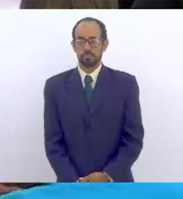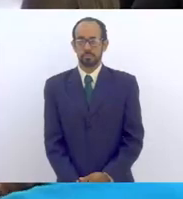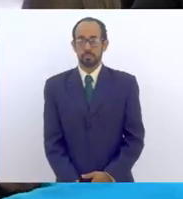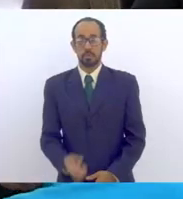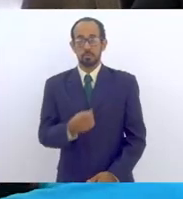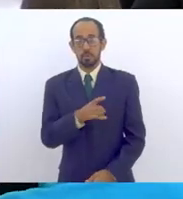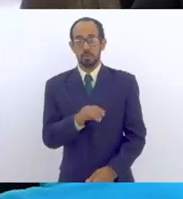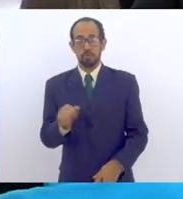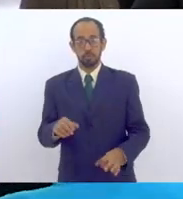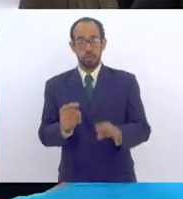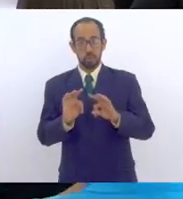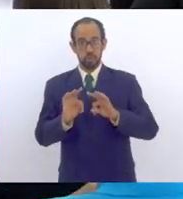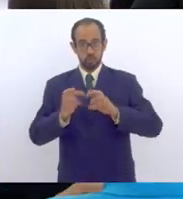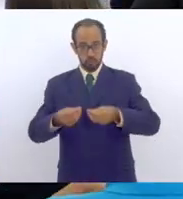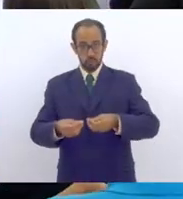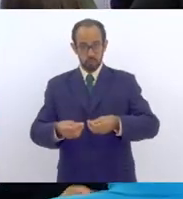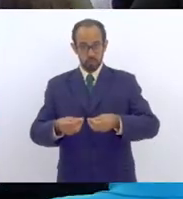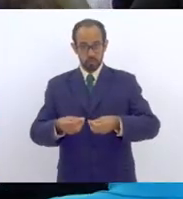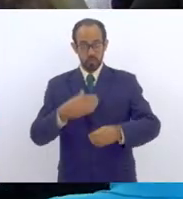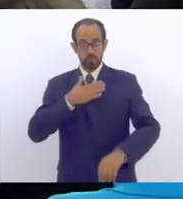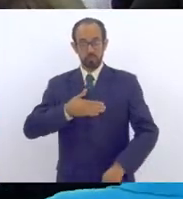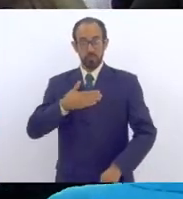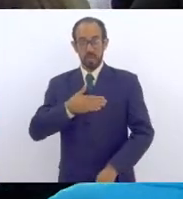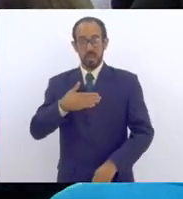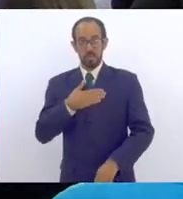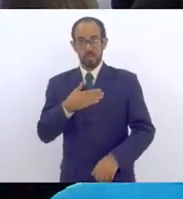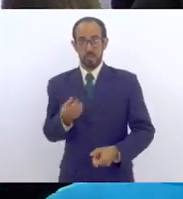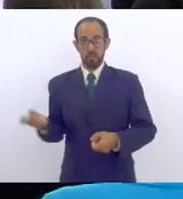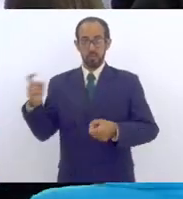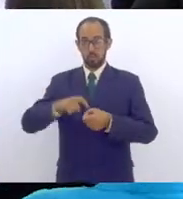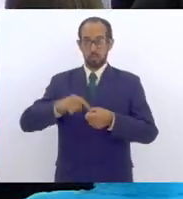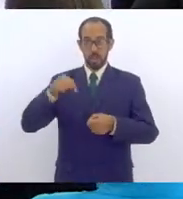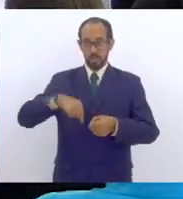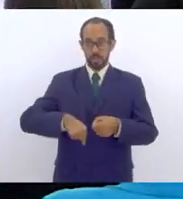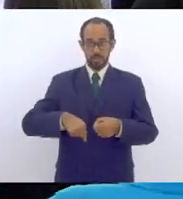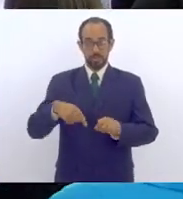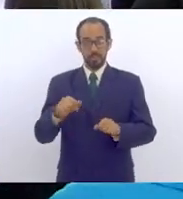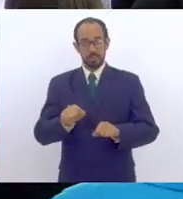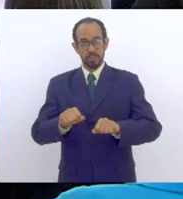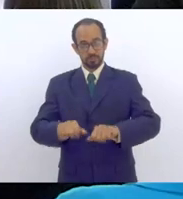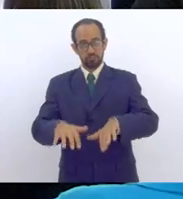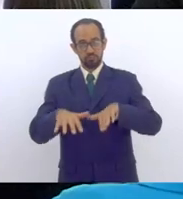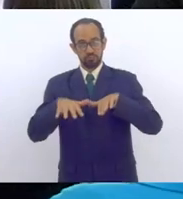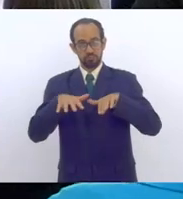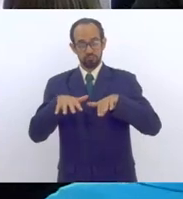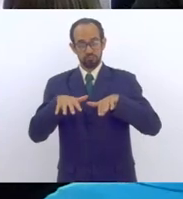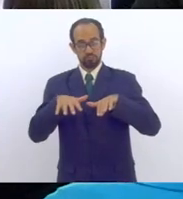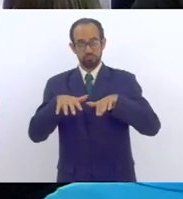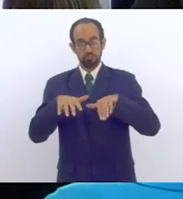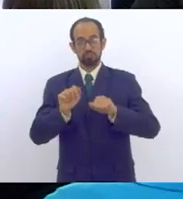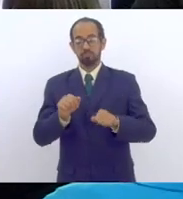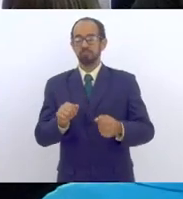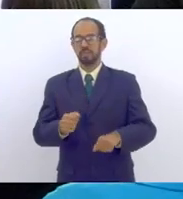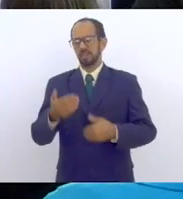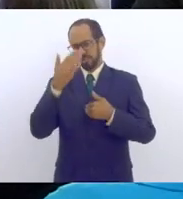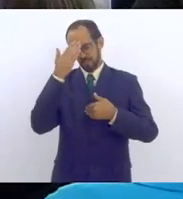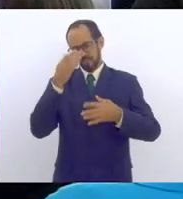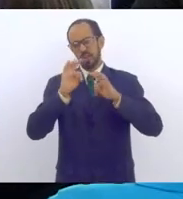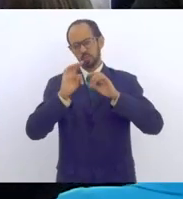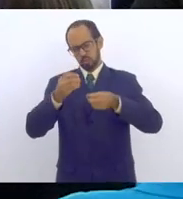bom dia a todos e a todas um prazer tá retornando aqui a um dos nossos plenários agradecer a presença de